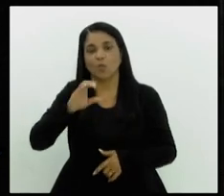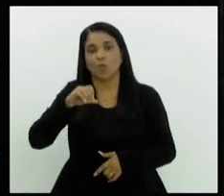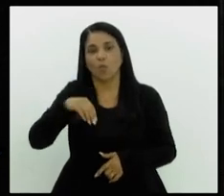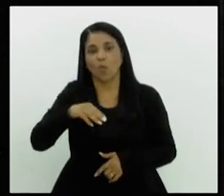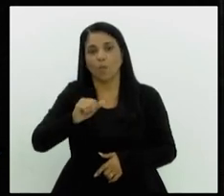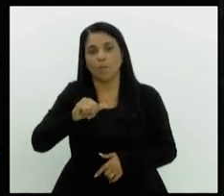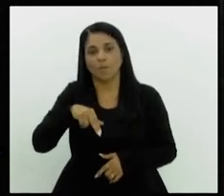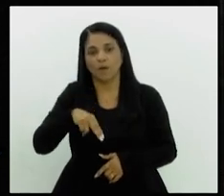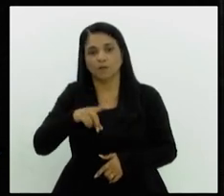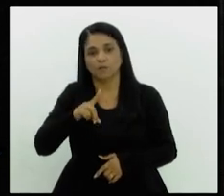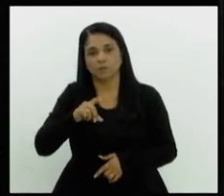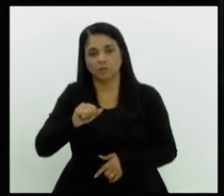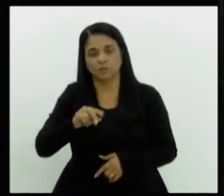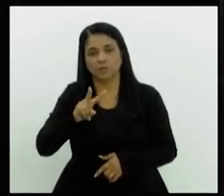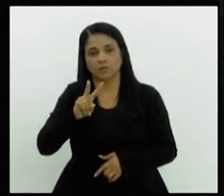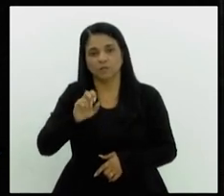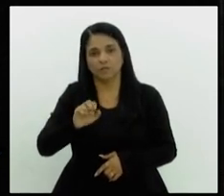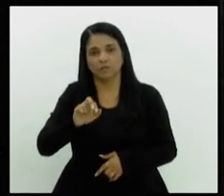Vermelho.